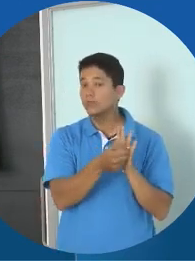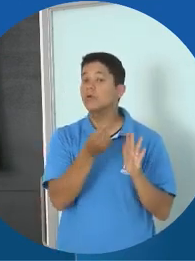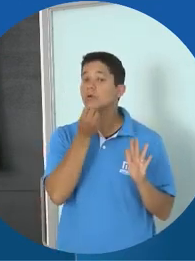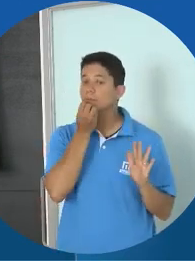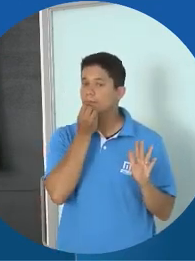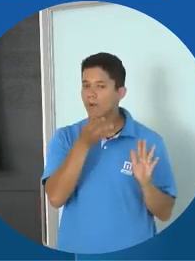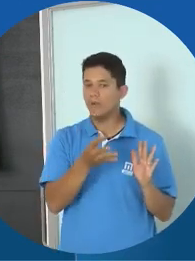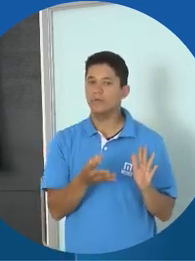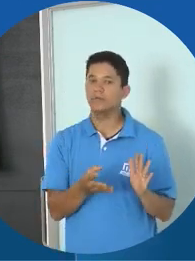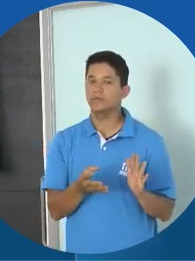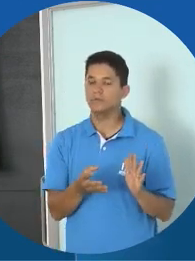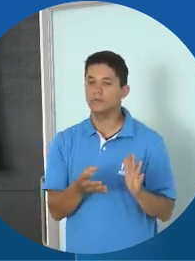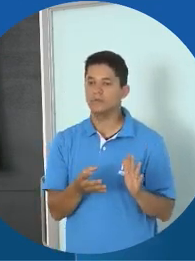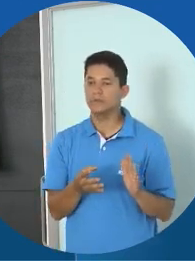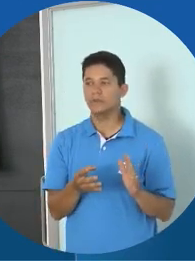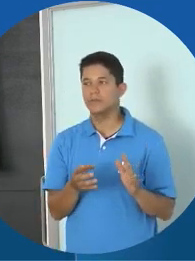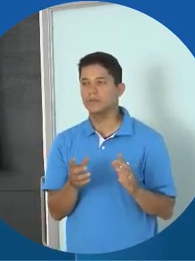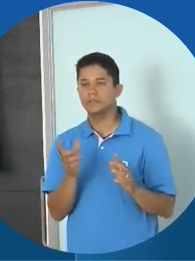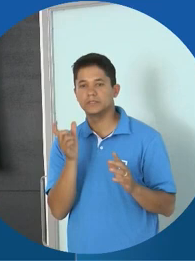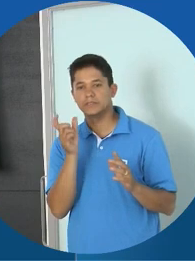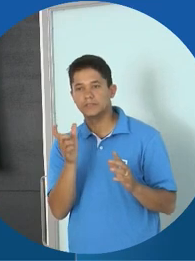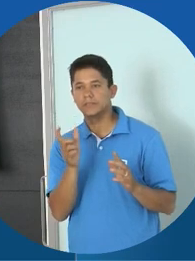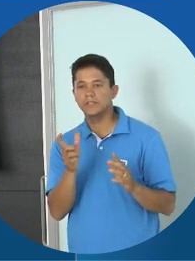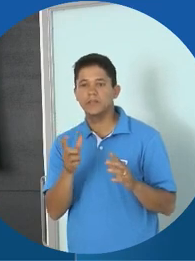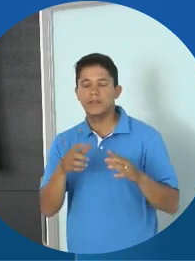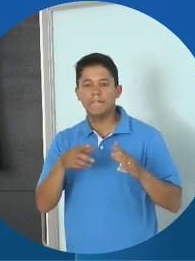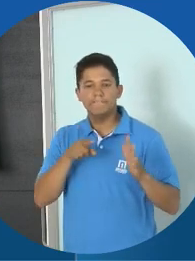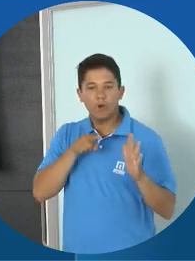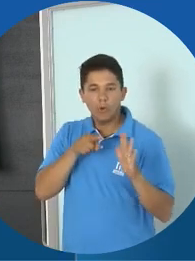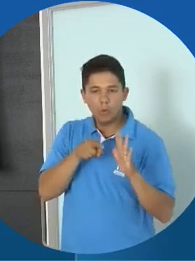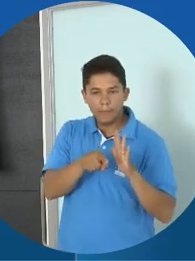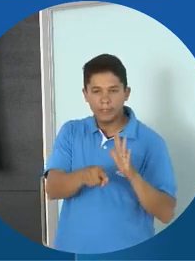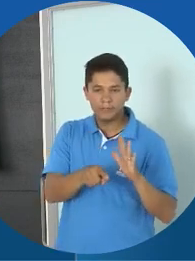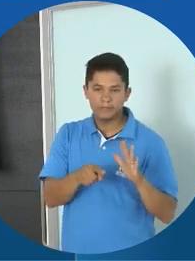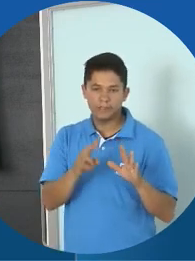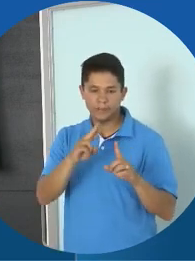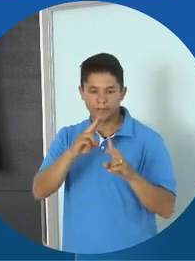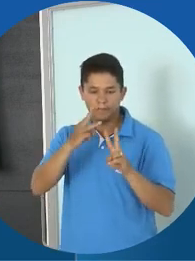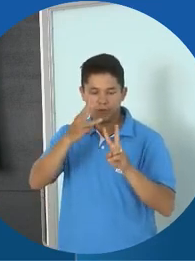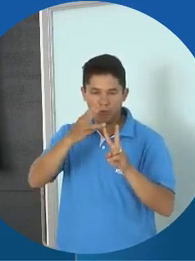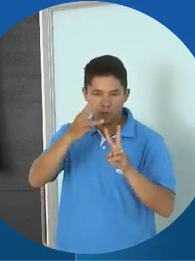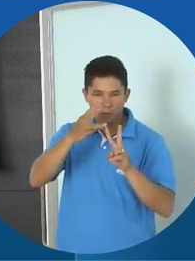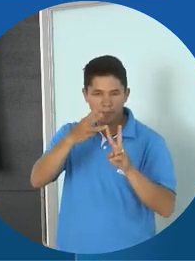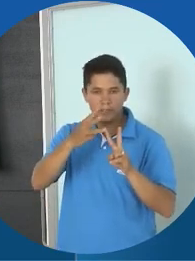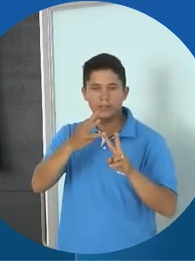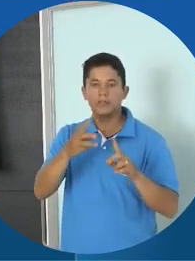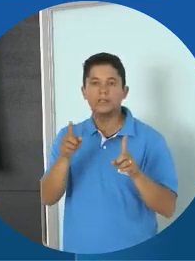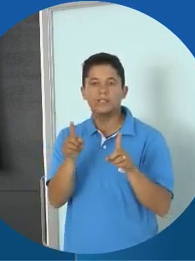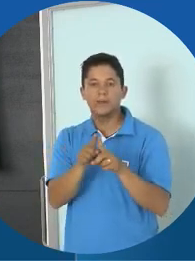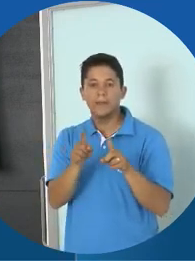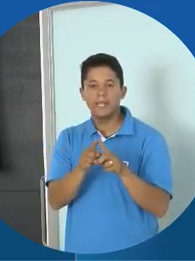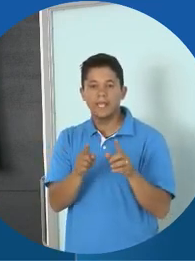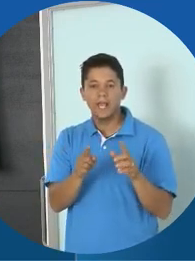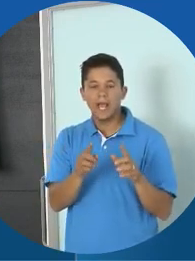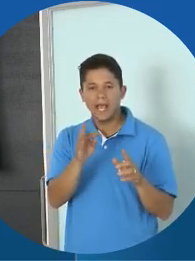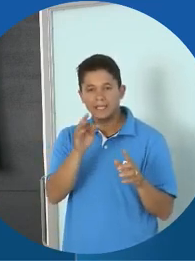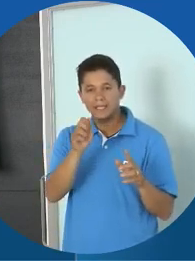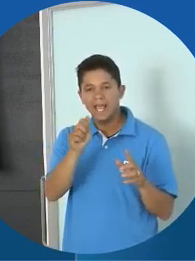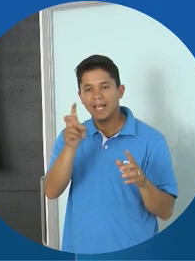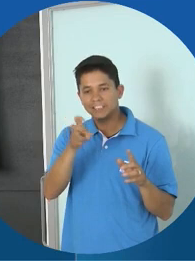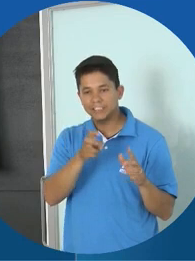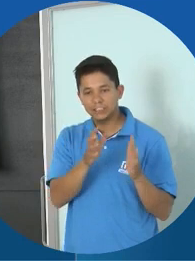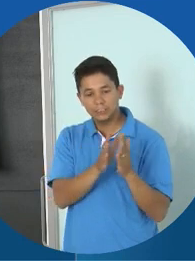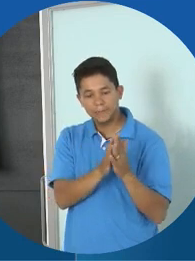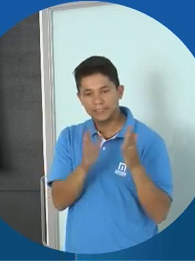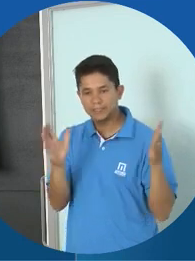em termos de volume injetado e taxa de expansão para essa sobrecarga. A gente